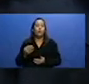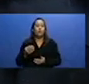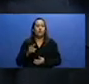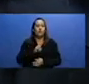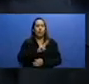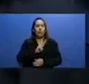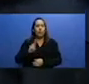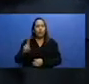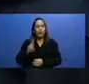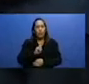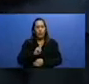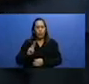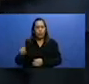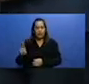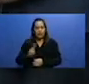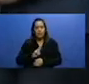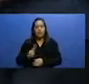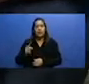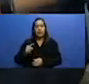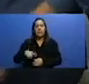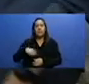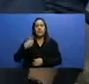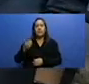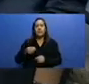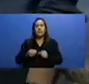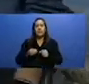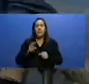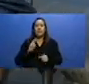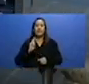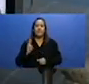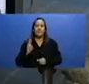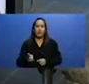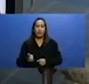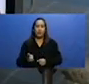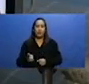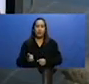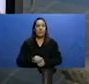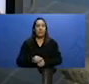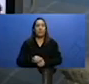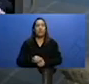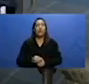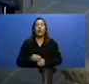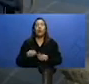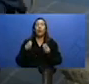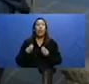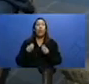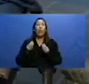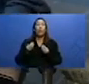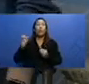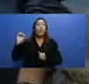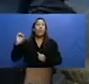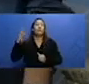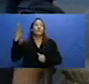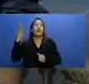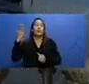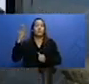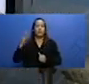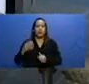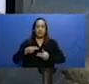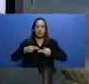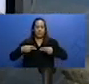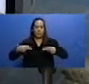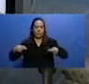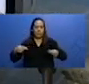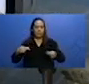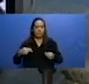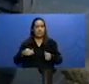e depois vamos fazer as questões. Olha só. Ocorrência de eventos. Lembra do título lá do módulo?